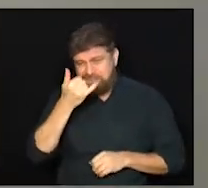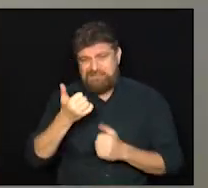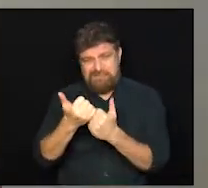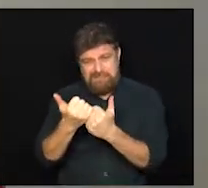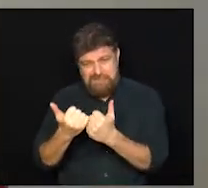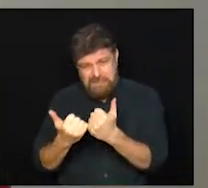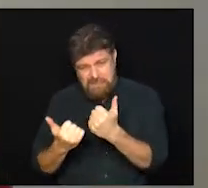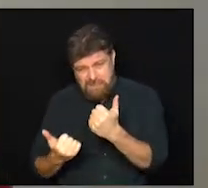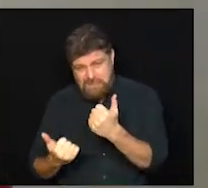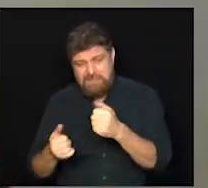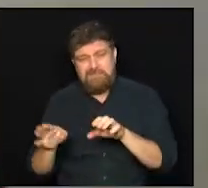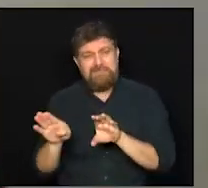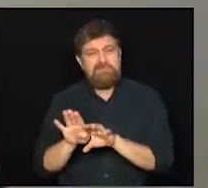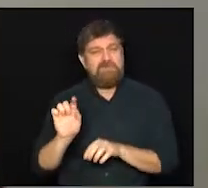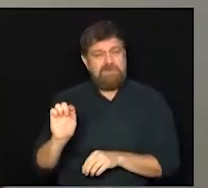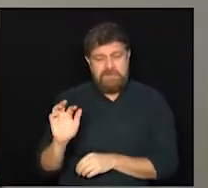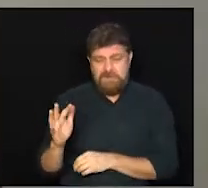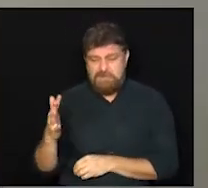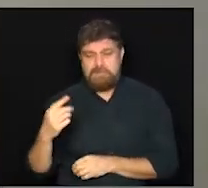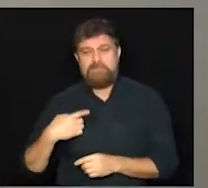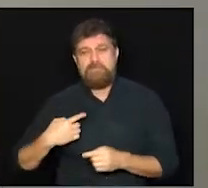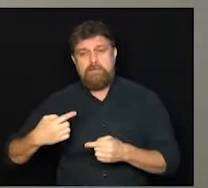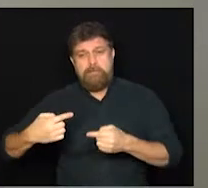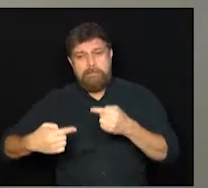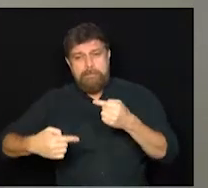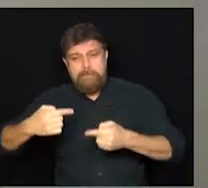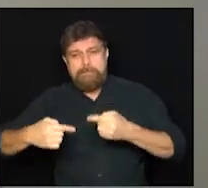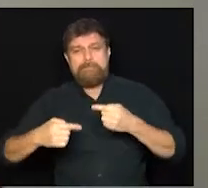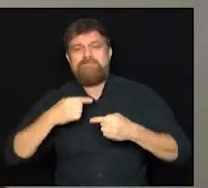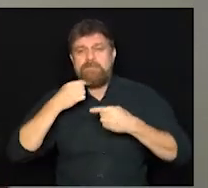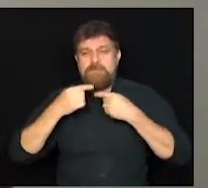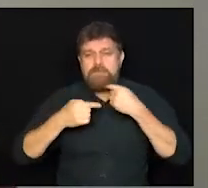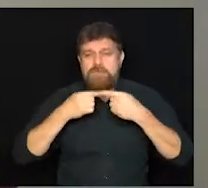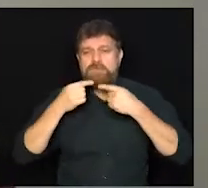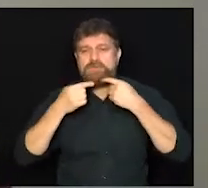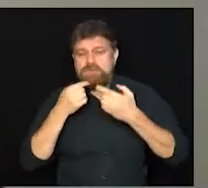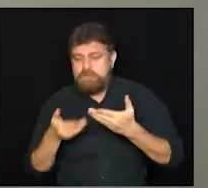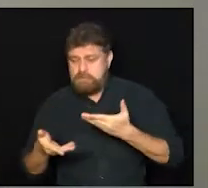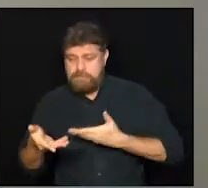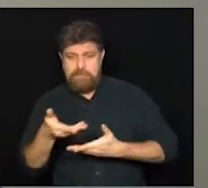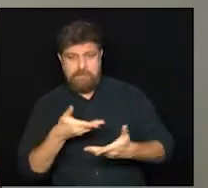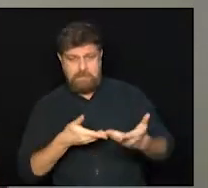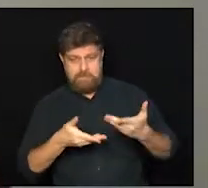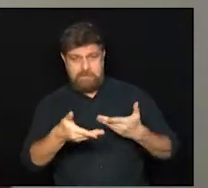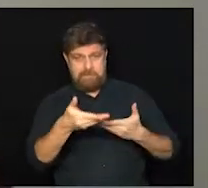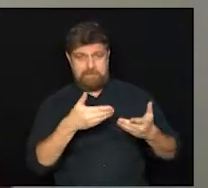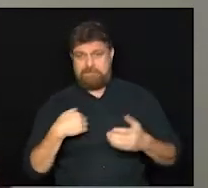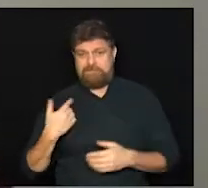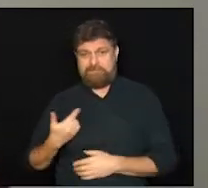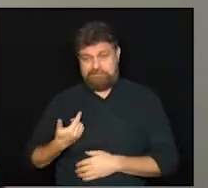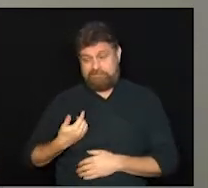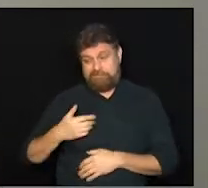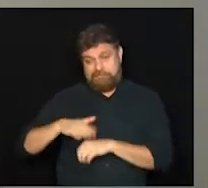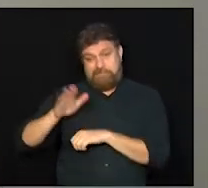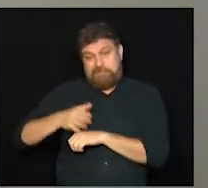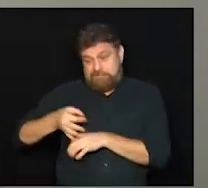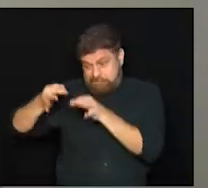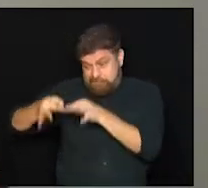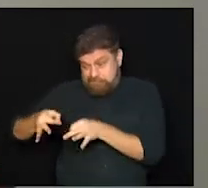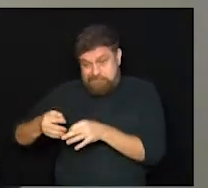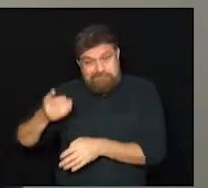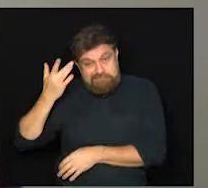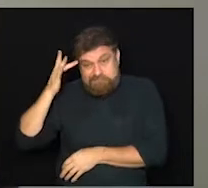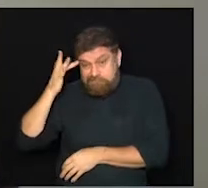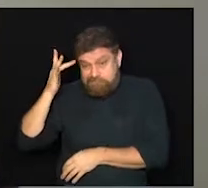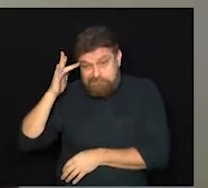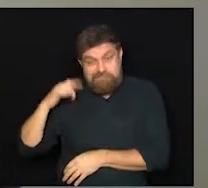geral e discutirmos as nossas dúvidas em conjunto, talvez mais do que as nossas certezas, afinal de contas, as